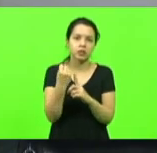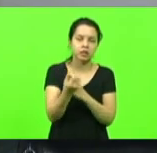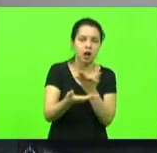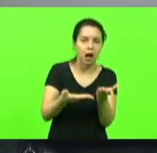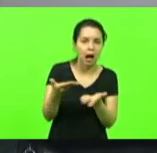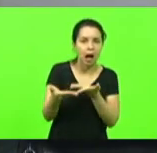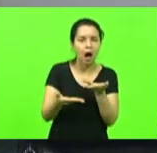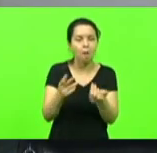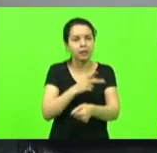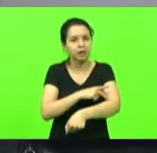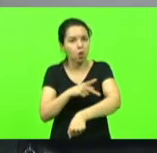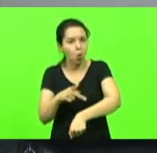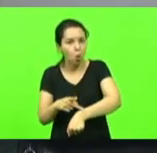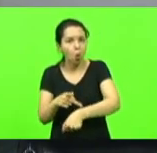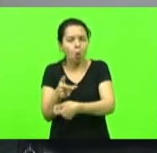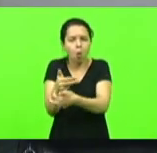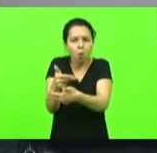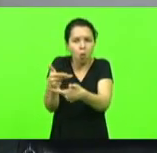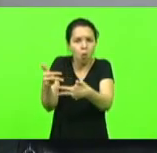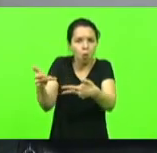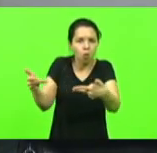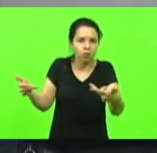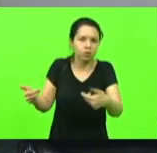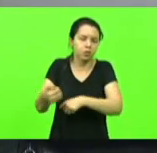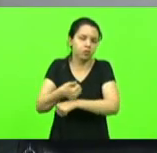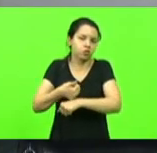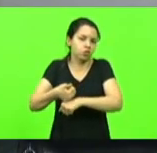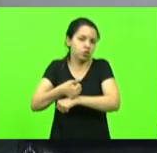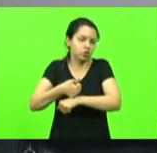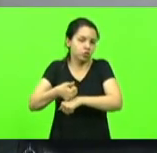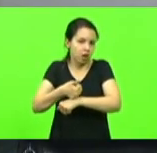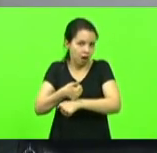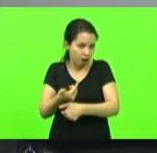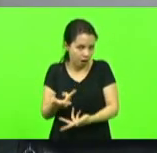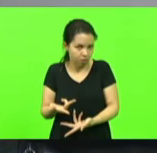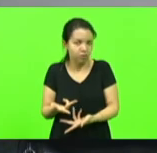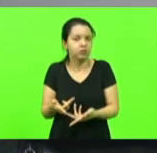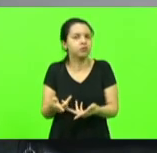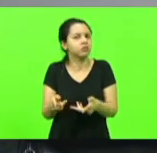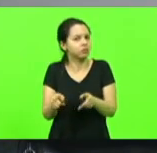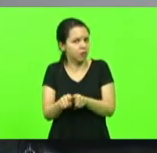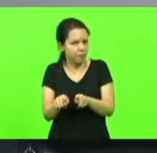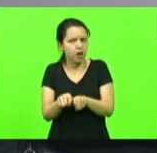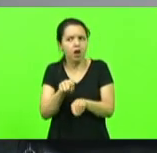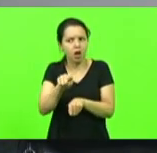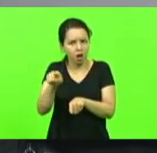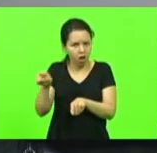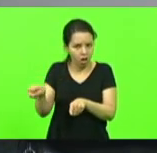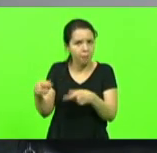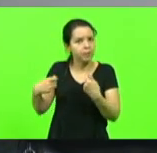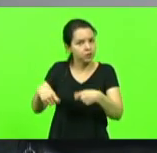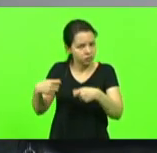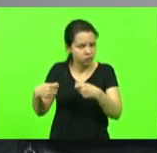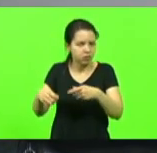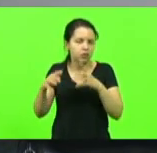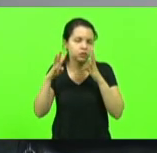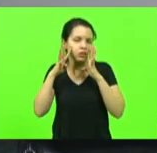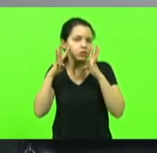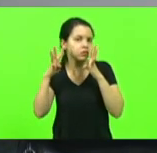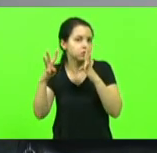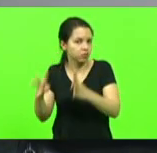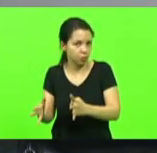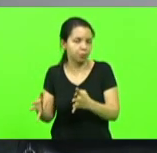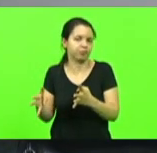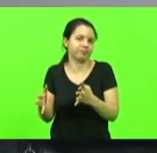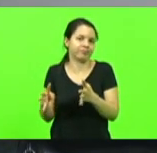enfim, toda uma série de profissionais também não mereçam a atenção e que certamente